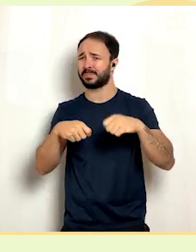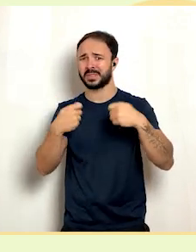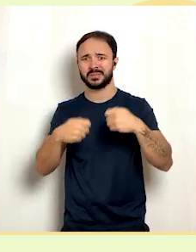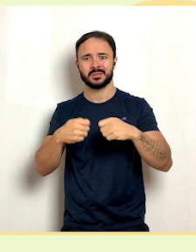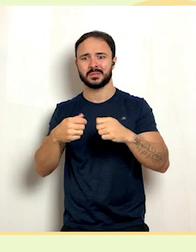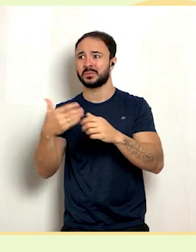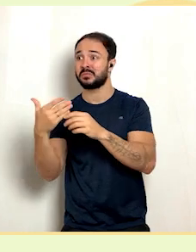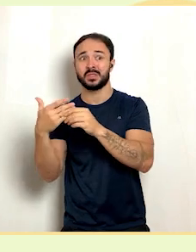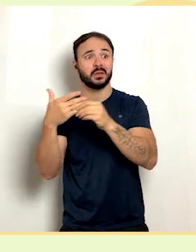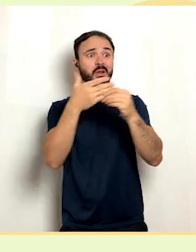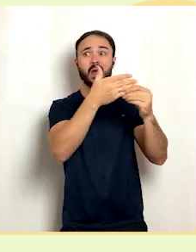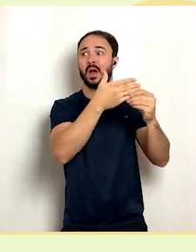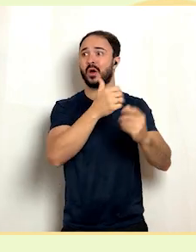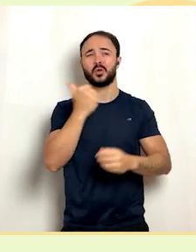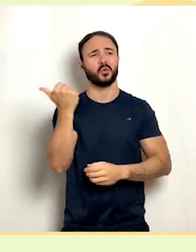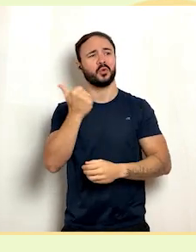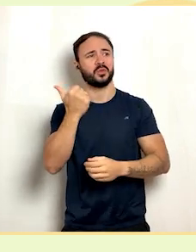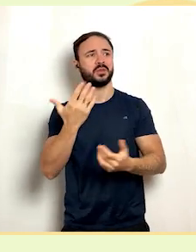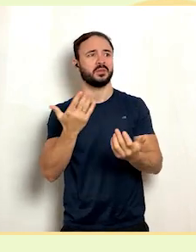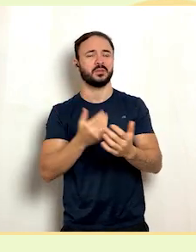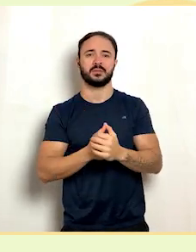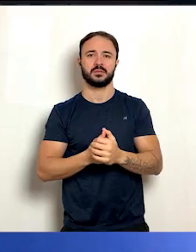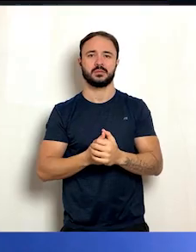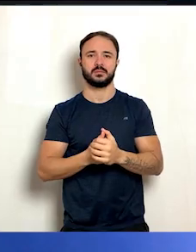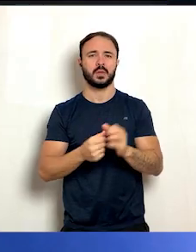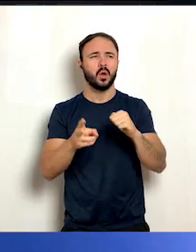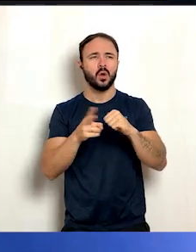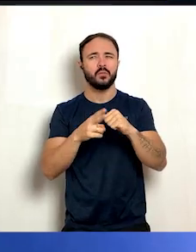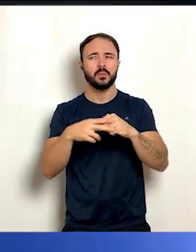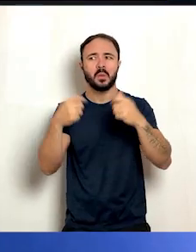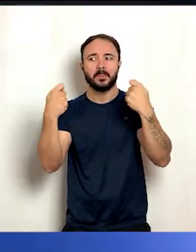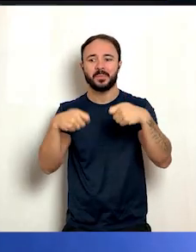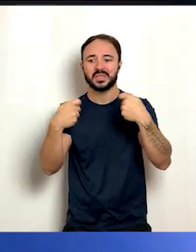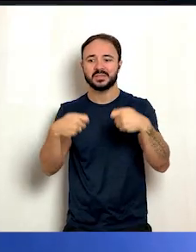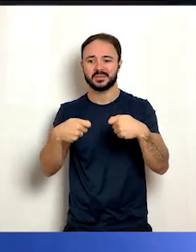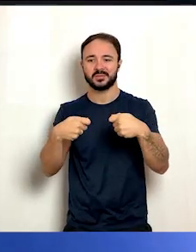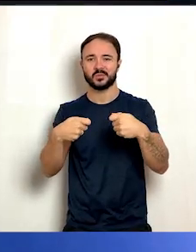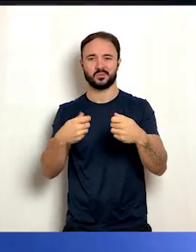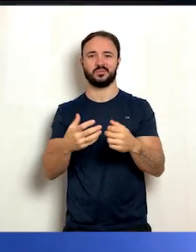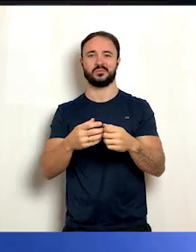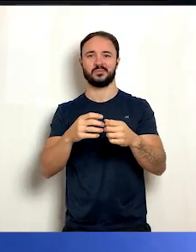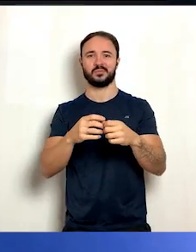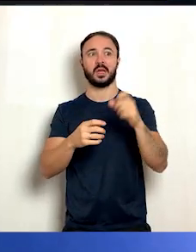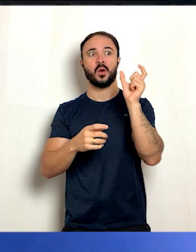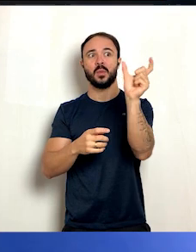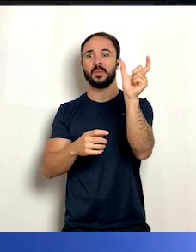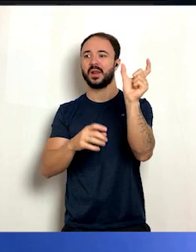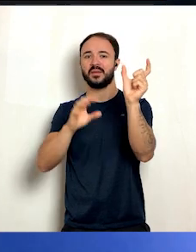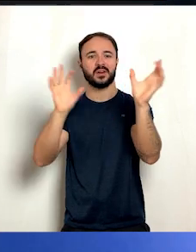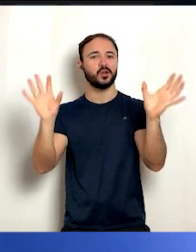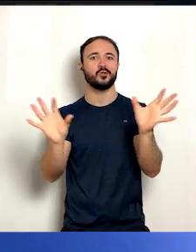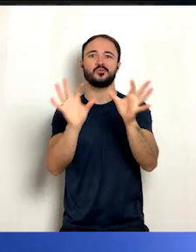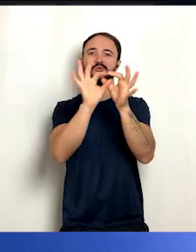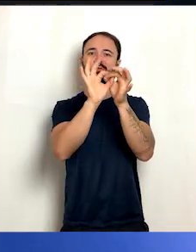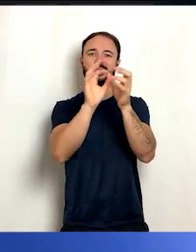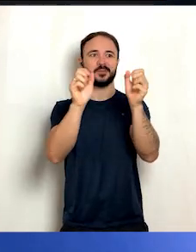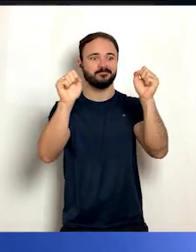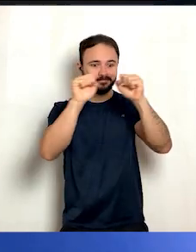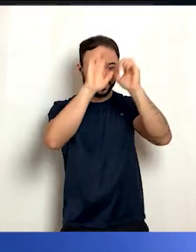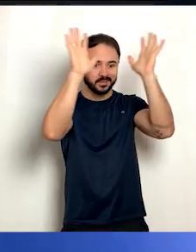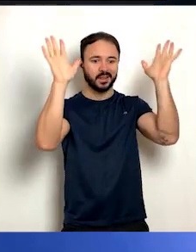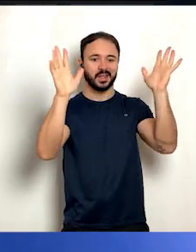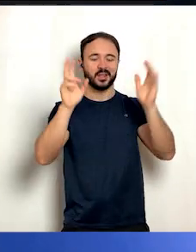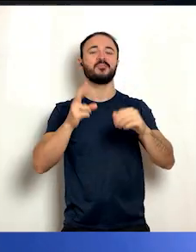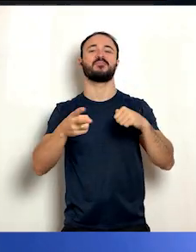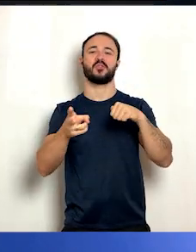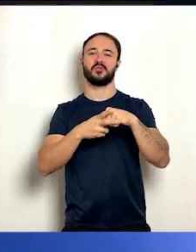C. Preciso de quê? De carona. O verbo precisar precisou de um complemento com preposição. Portanto,